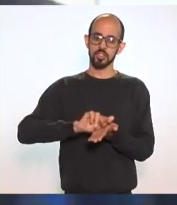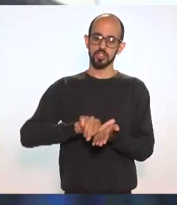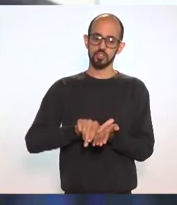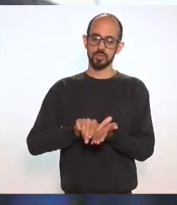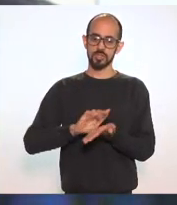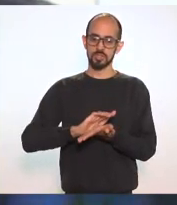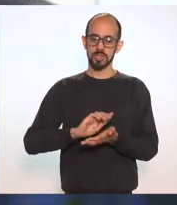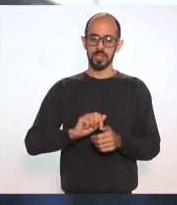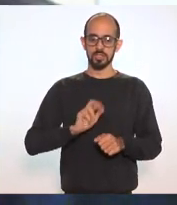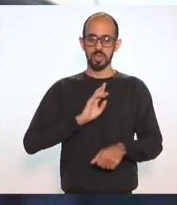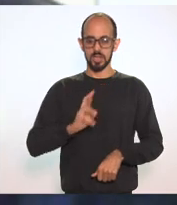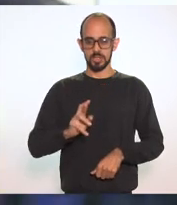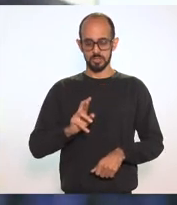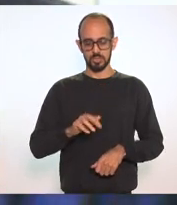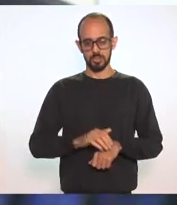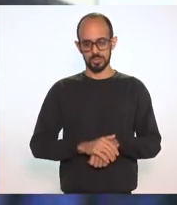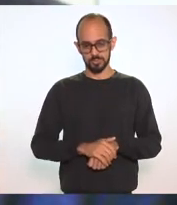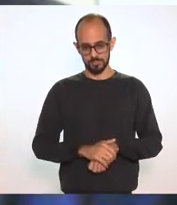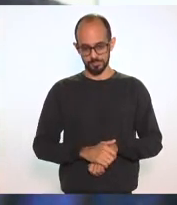às religiões de matriz africana.